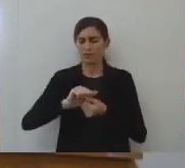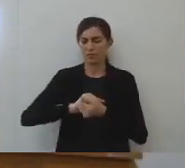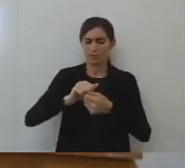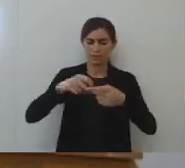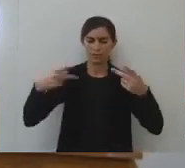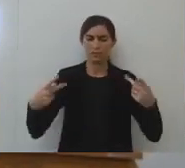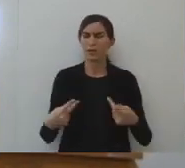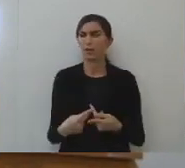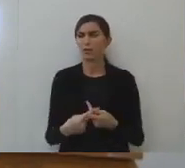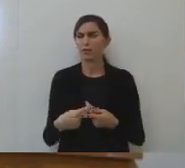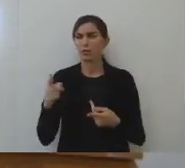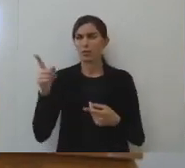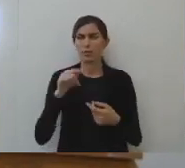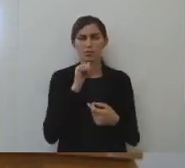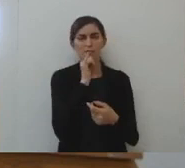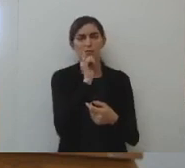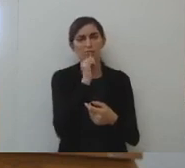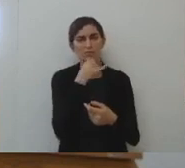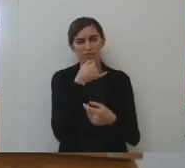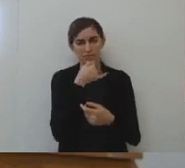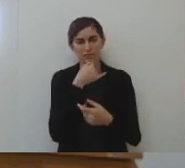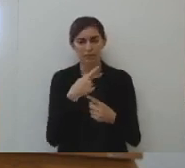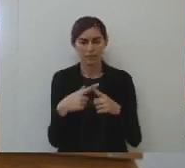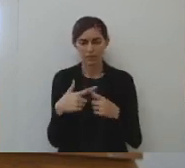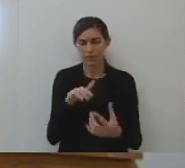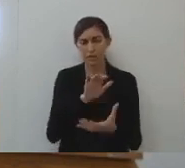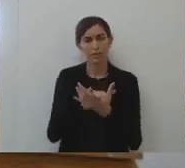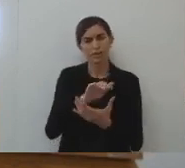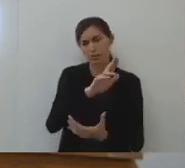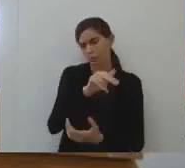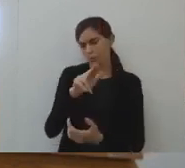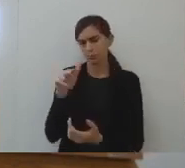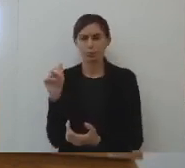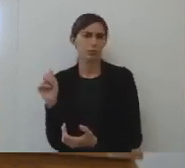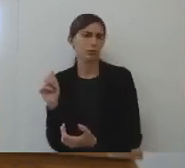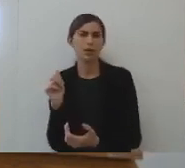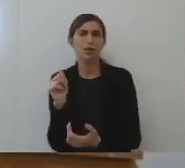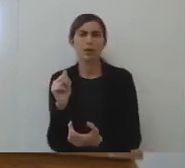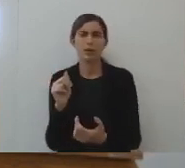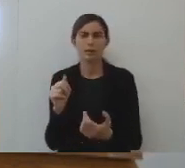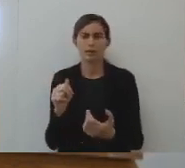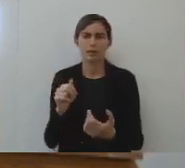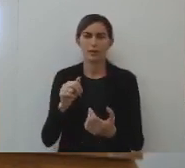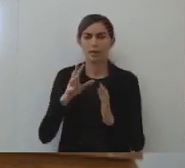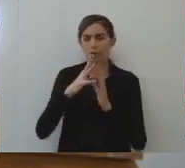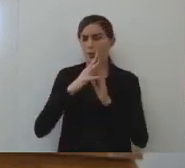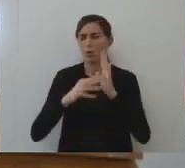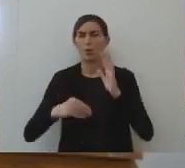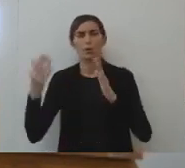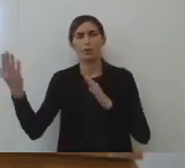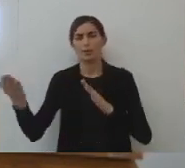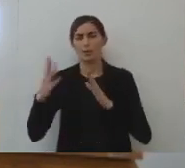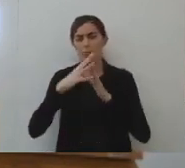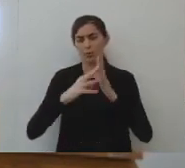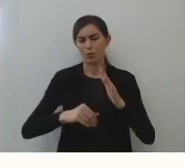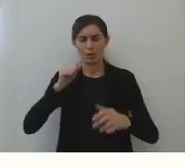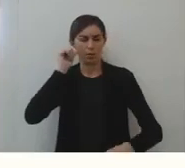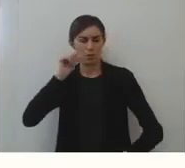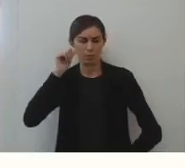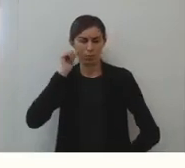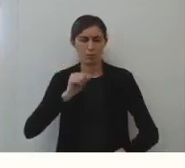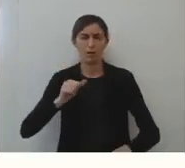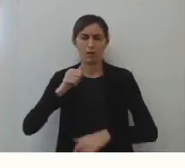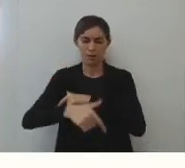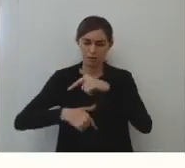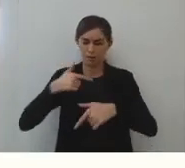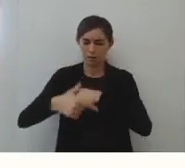Então a gente percebe que ela fica triste, né? Porque o casamento nunca deveria ser a reprodução desse modelo de que a mulher,